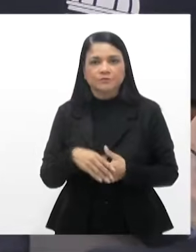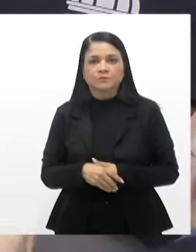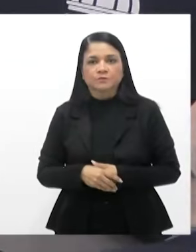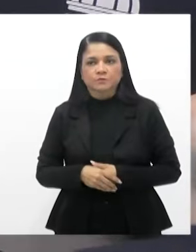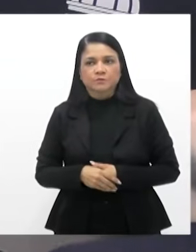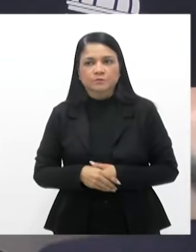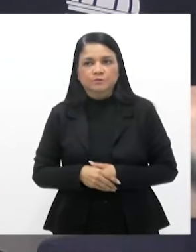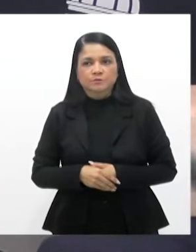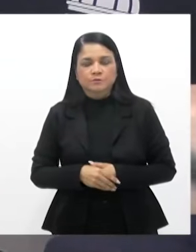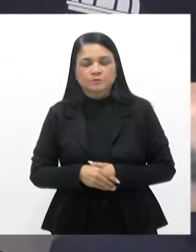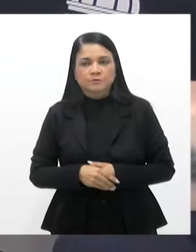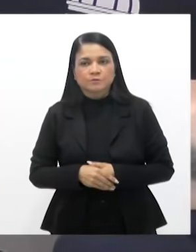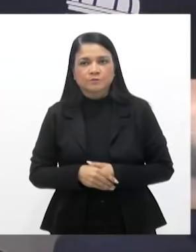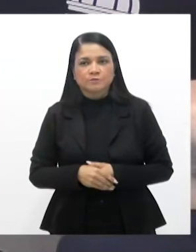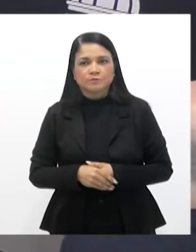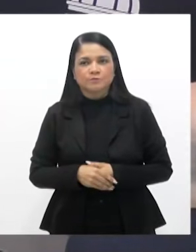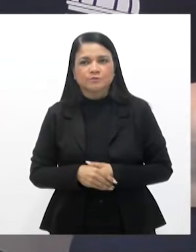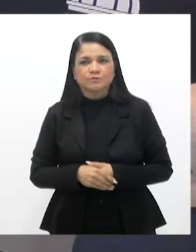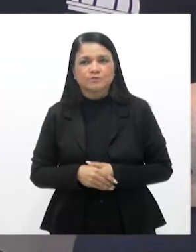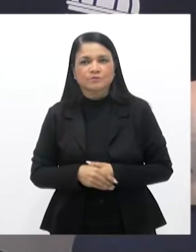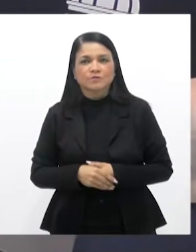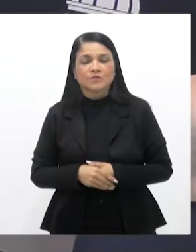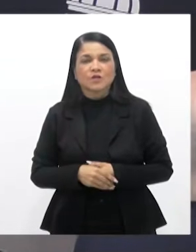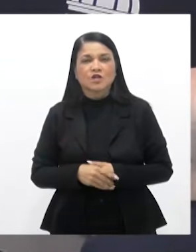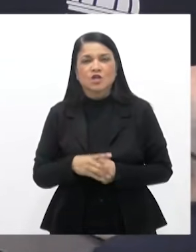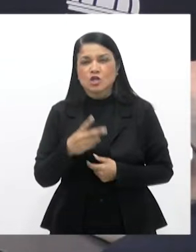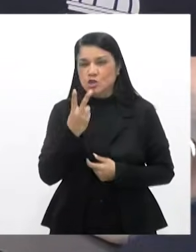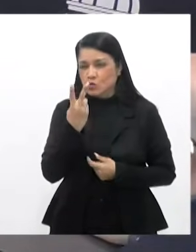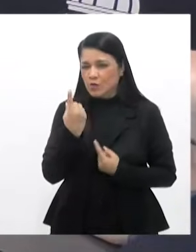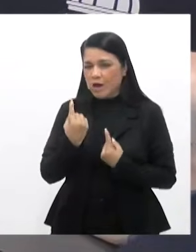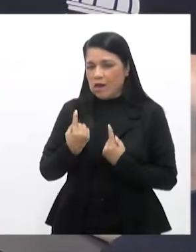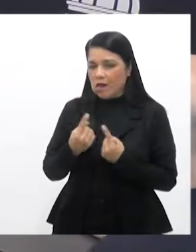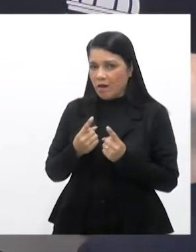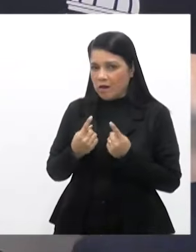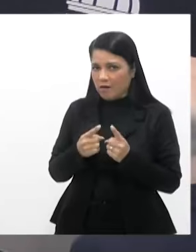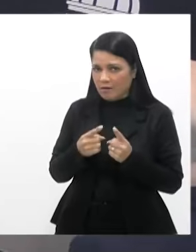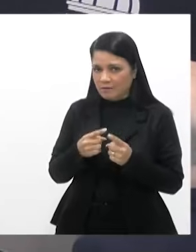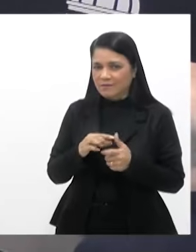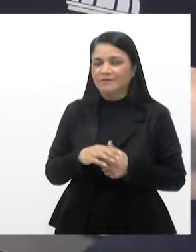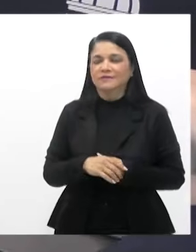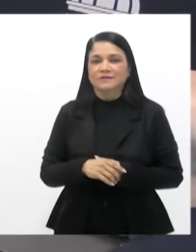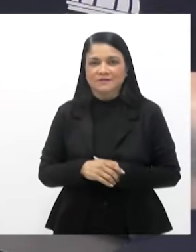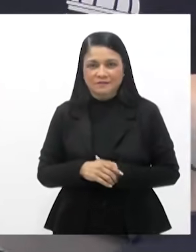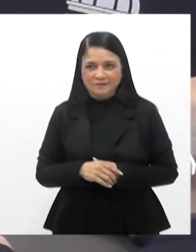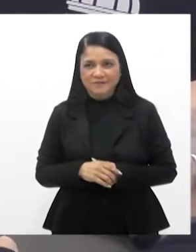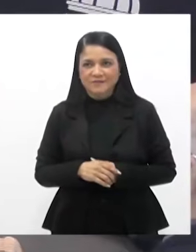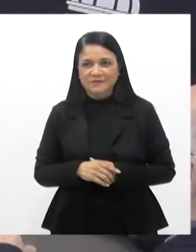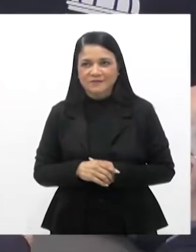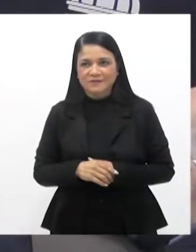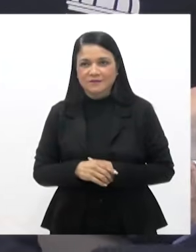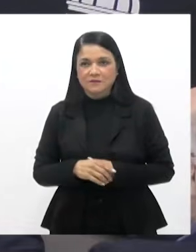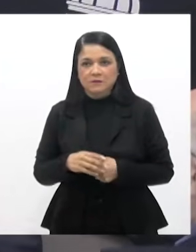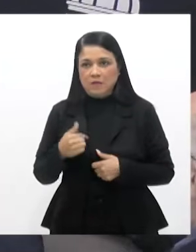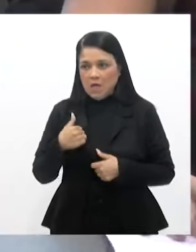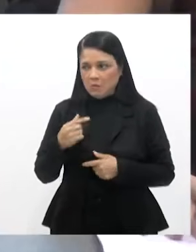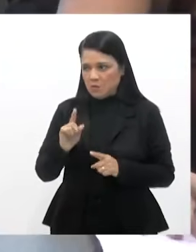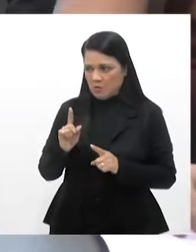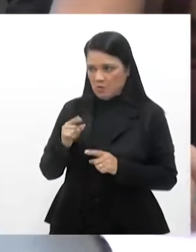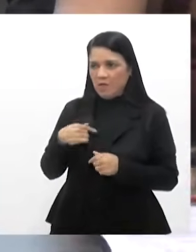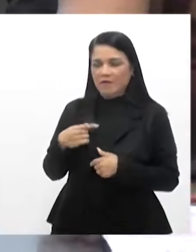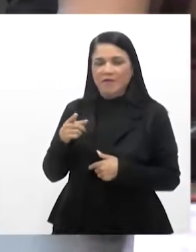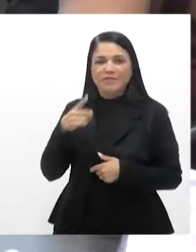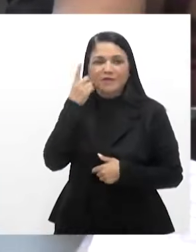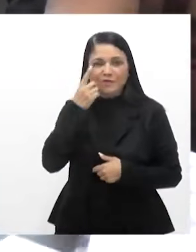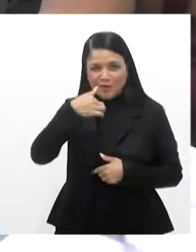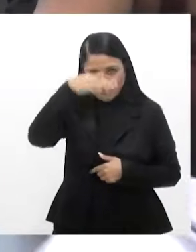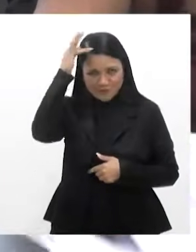Só para fazer duas provocações. Ao deputado Fred, né? A mim não, né? Não, Fred.